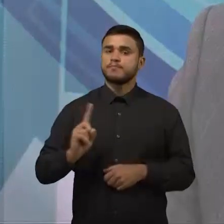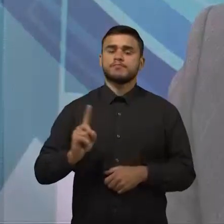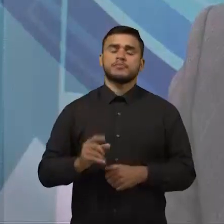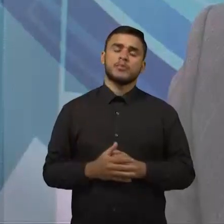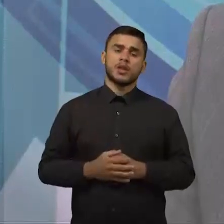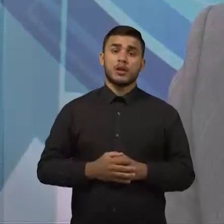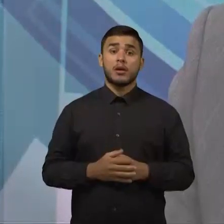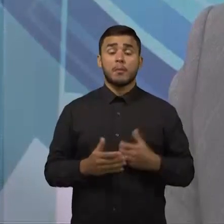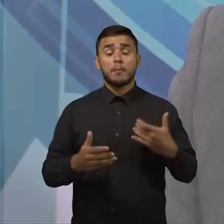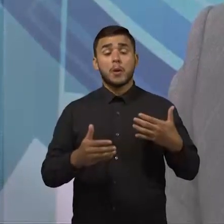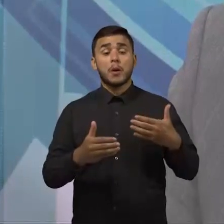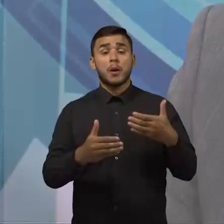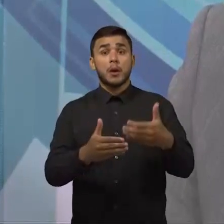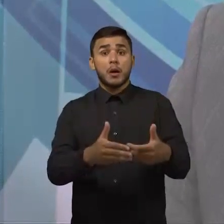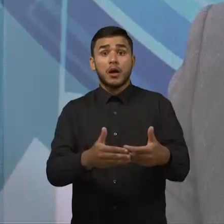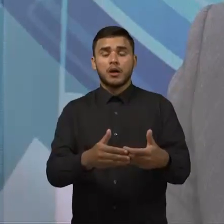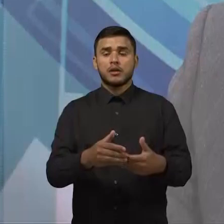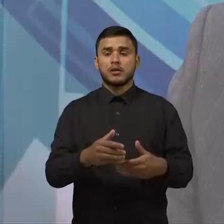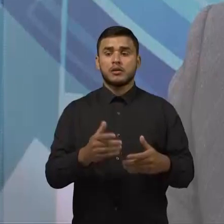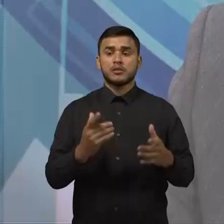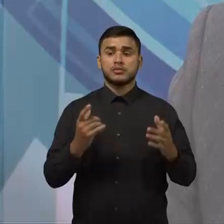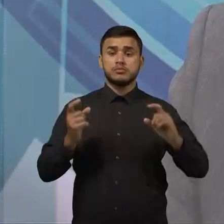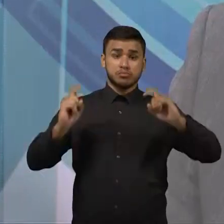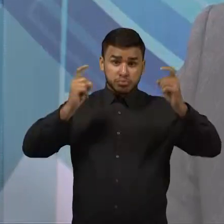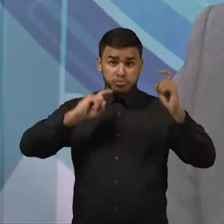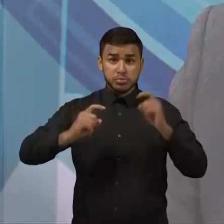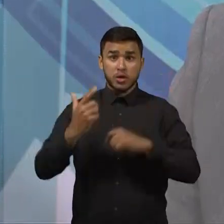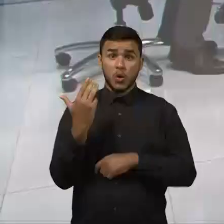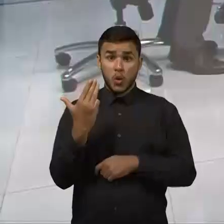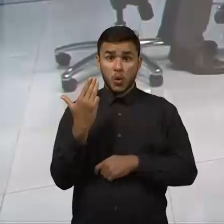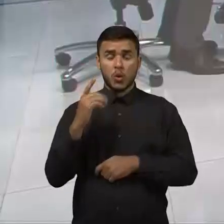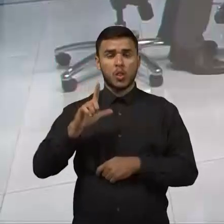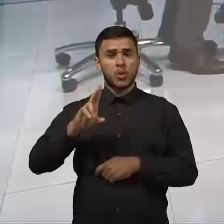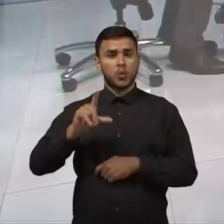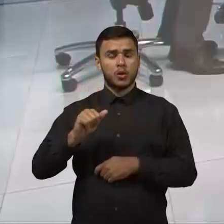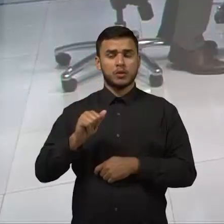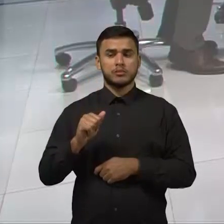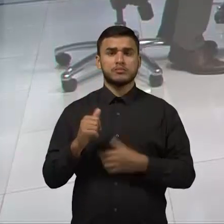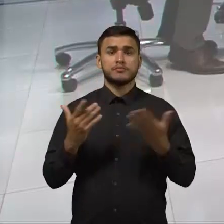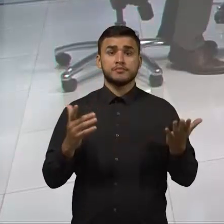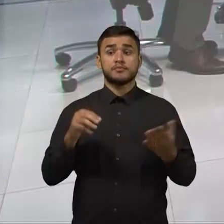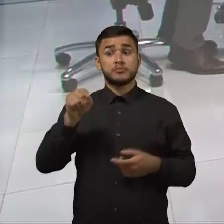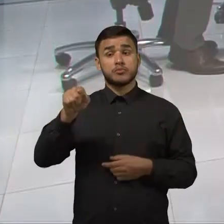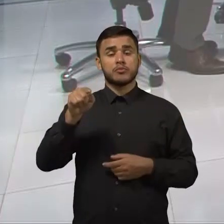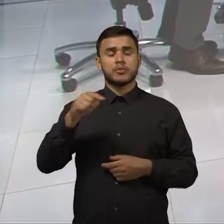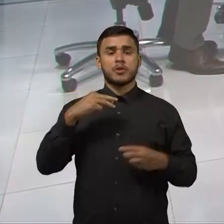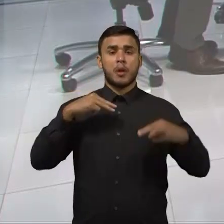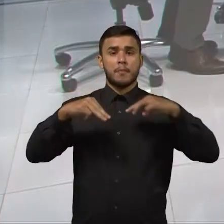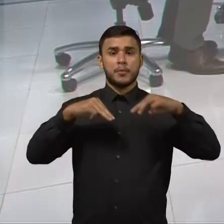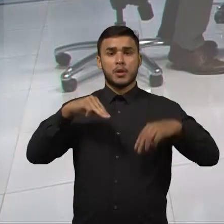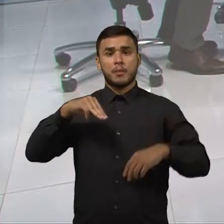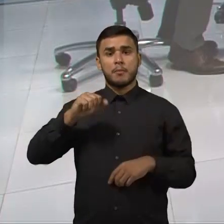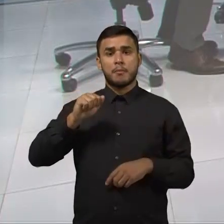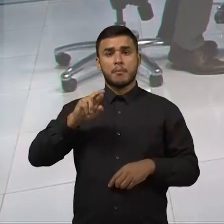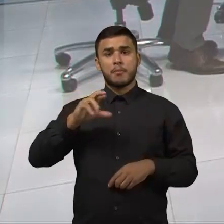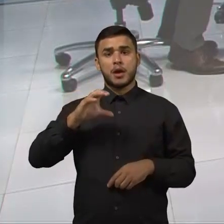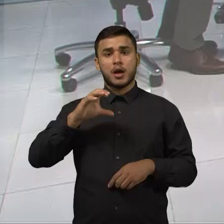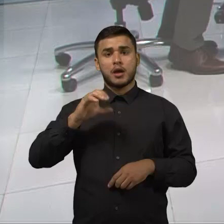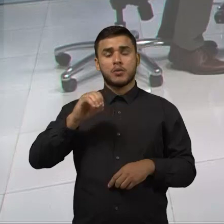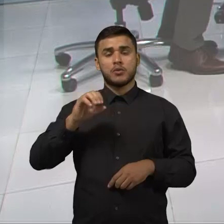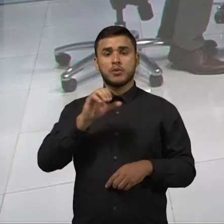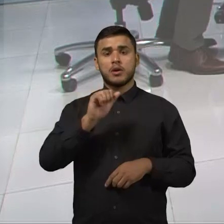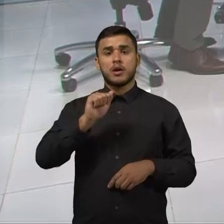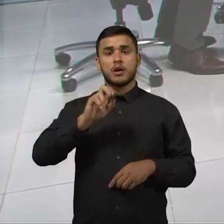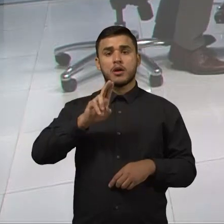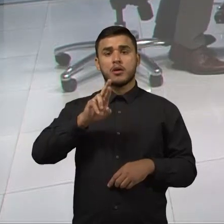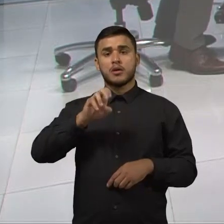quando foi para discutir que seria o mérito do recurso, o ministro Marco Aurélio teve que se ausentar e, em função de não